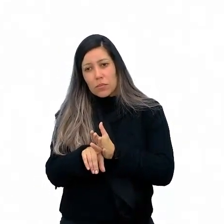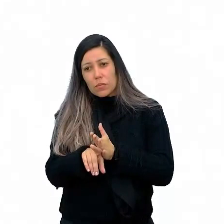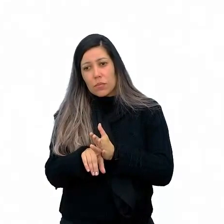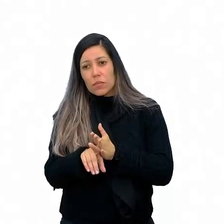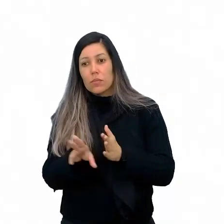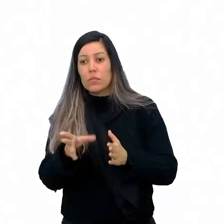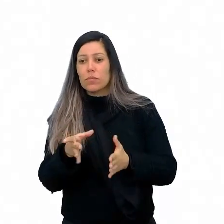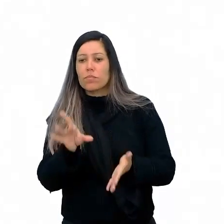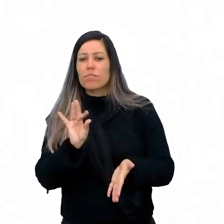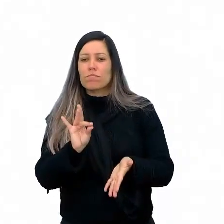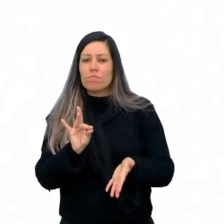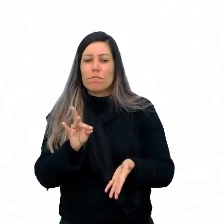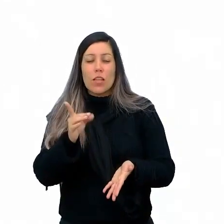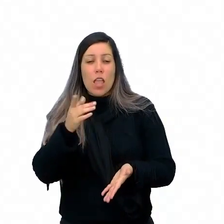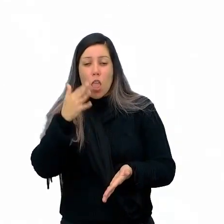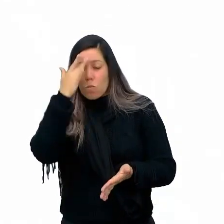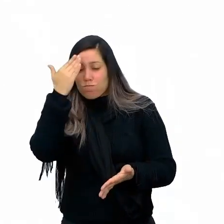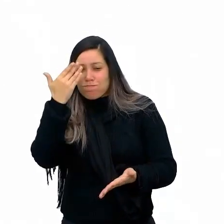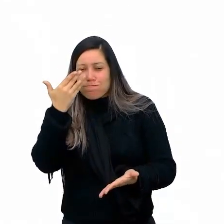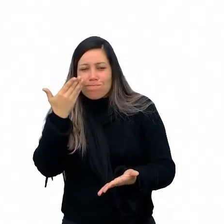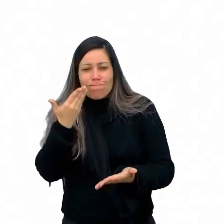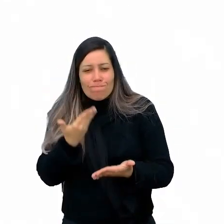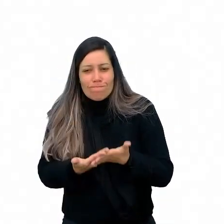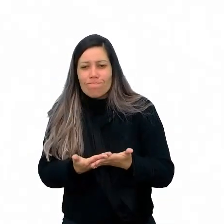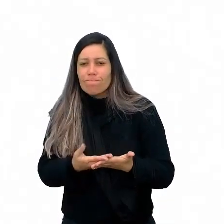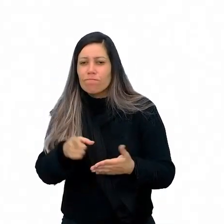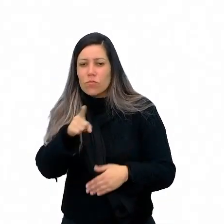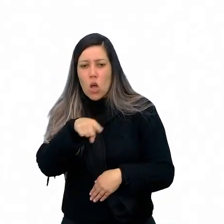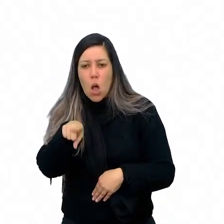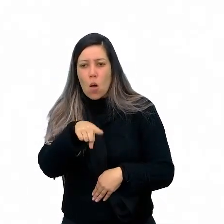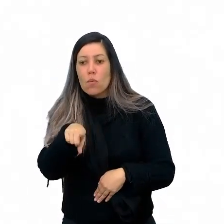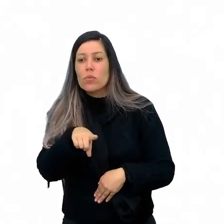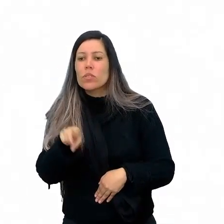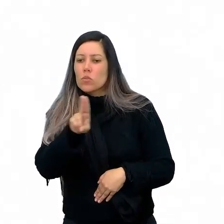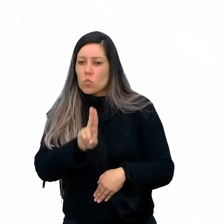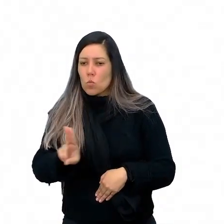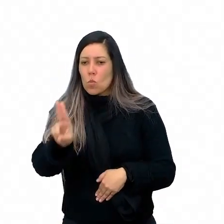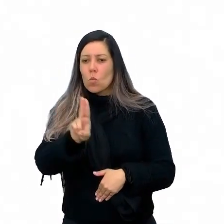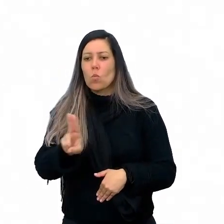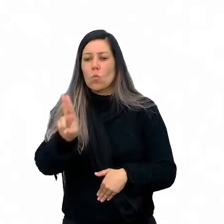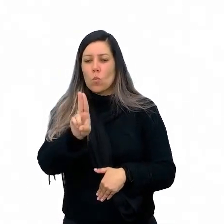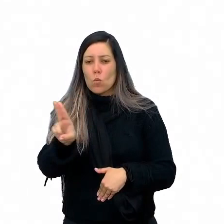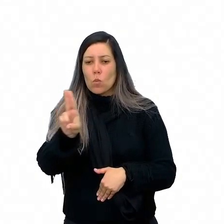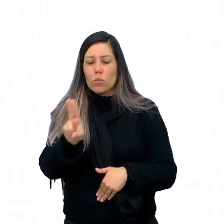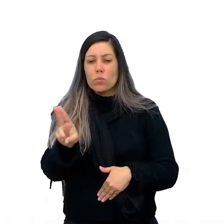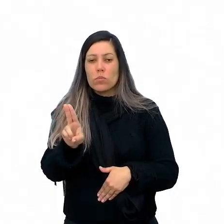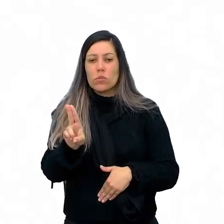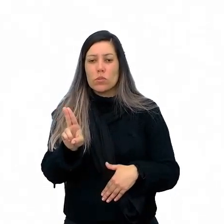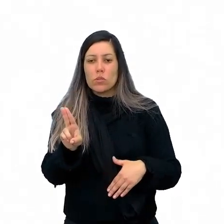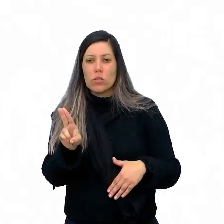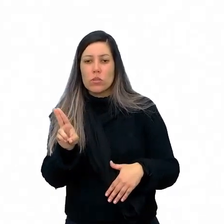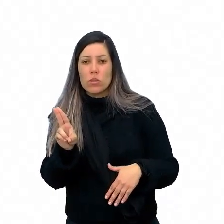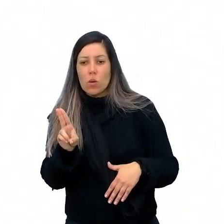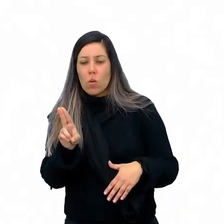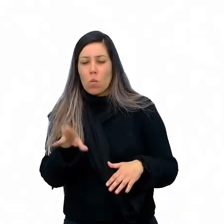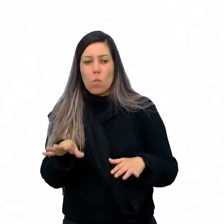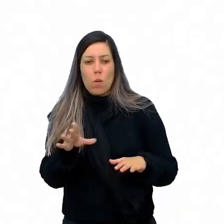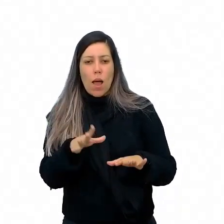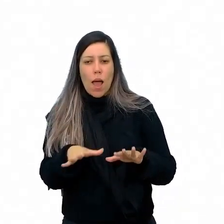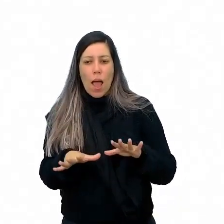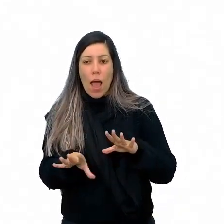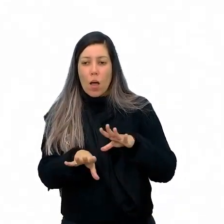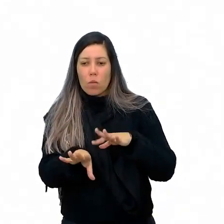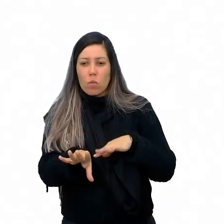Tenho certeza que vocês usam assim com muita frequência aquelas metodologias tidas